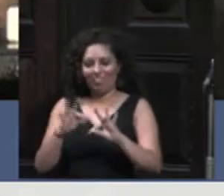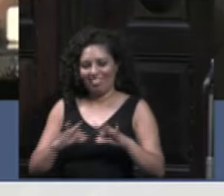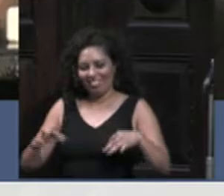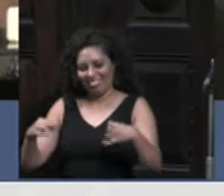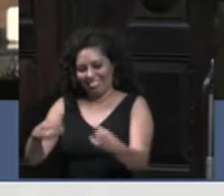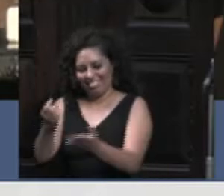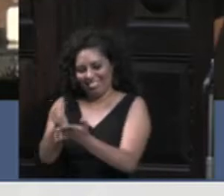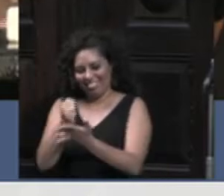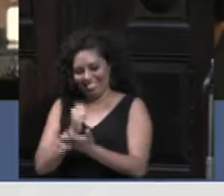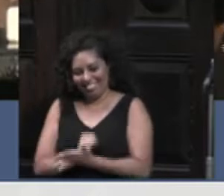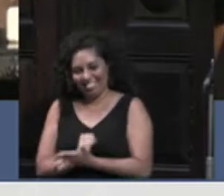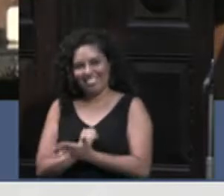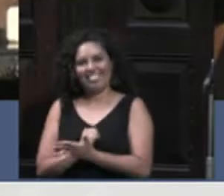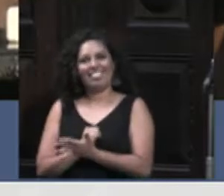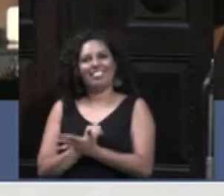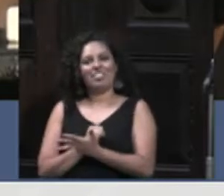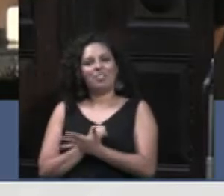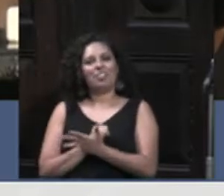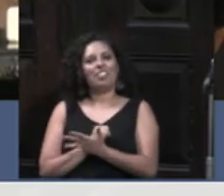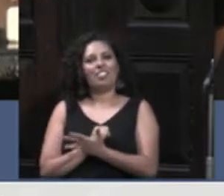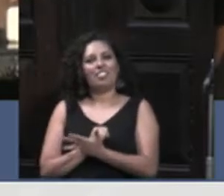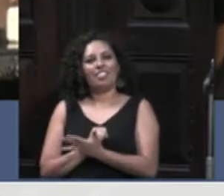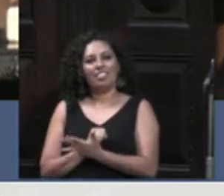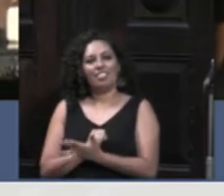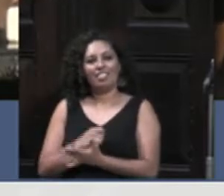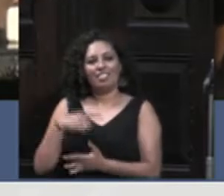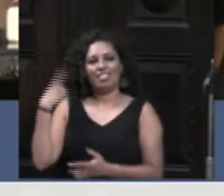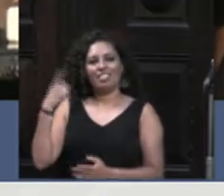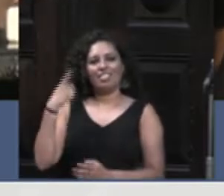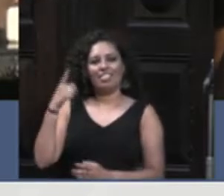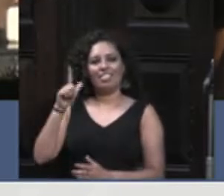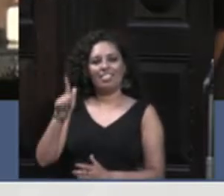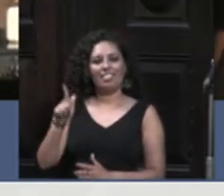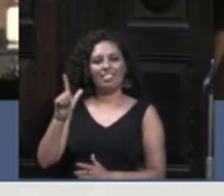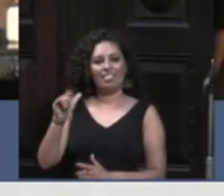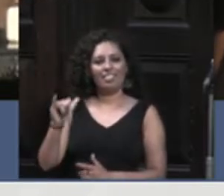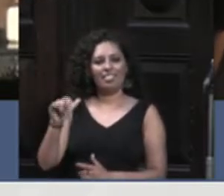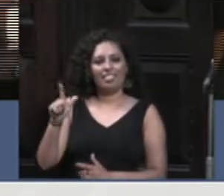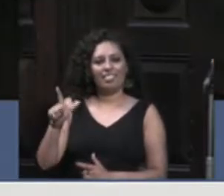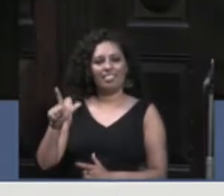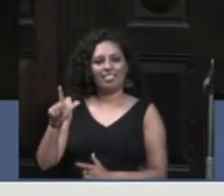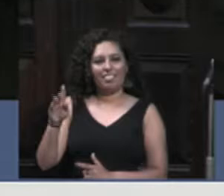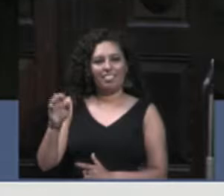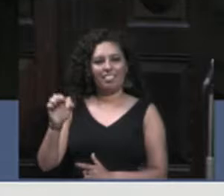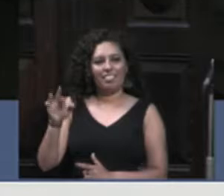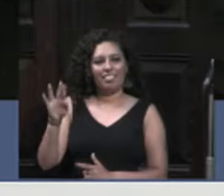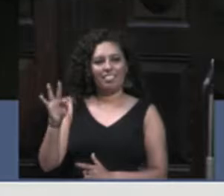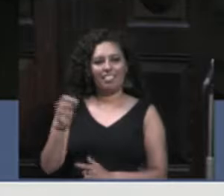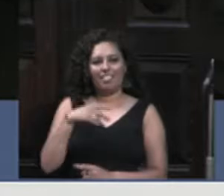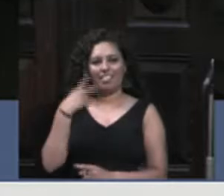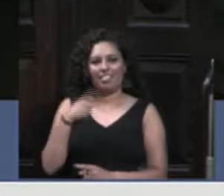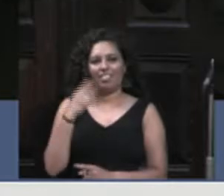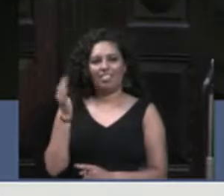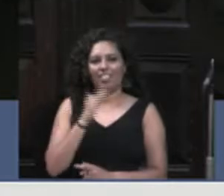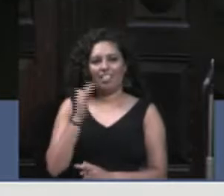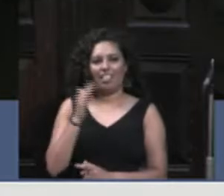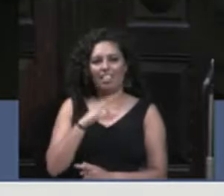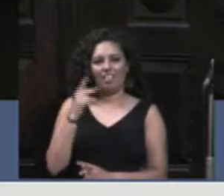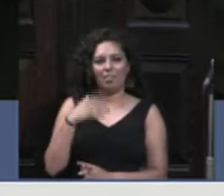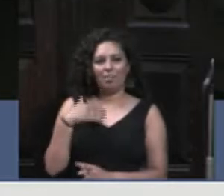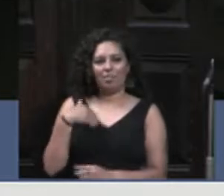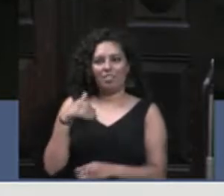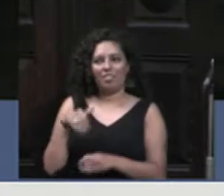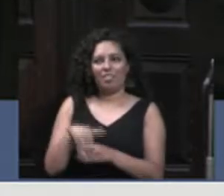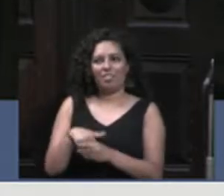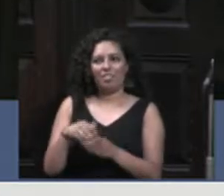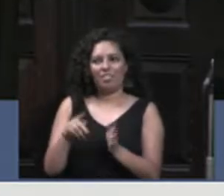aprovam a discussão, aprovado, vai ao autógrafo. Deputado Gilberto Palmares. Senhor presidente, é só para fazer uma rapidíssima declaração de voto